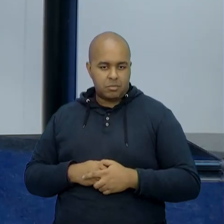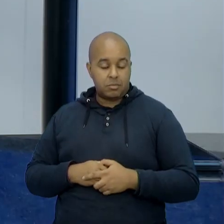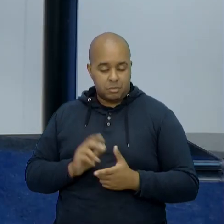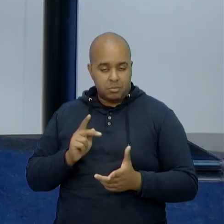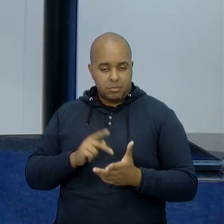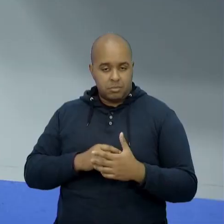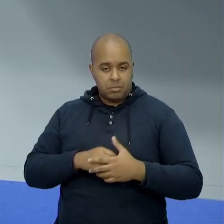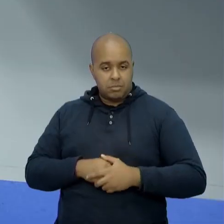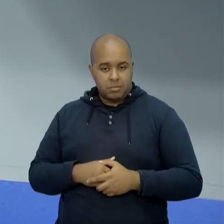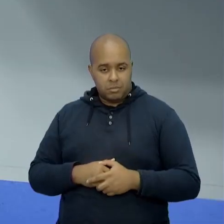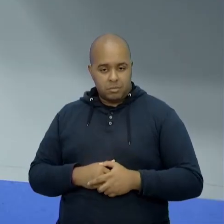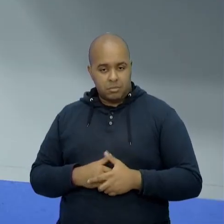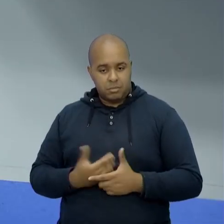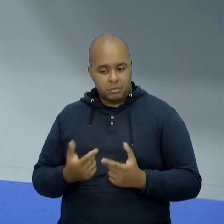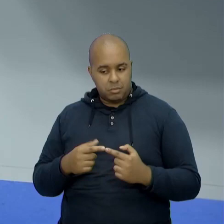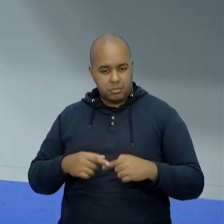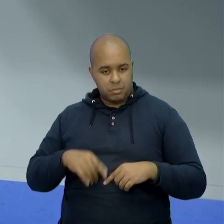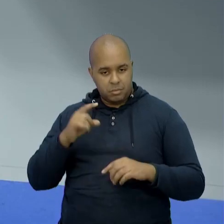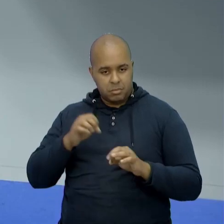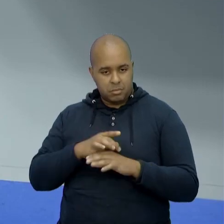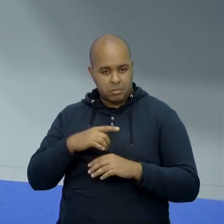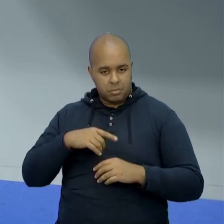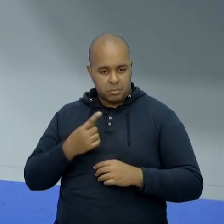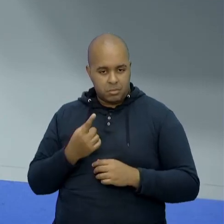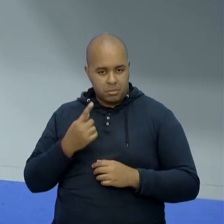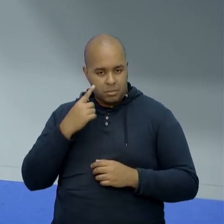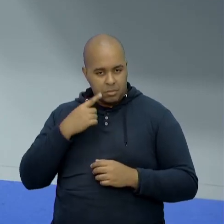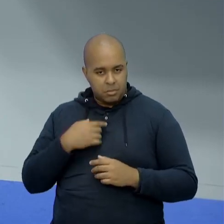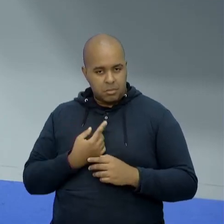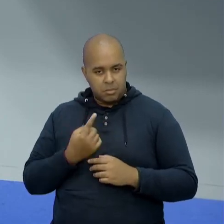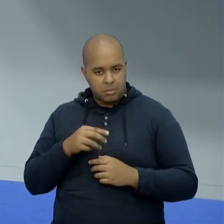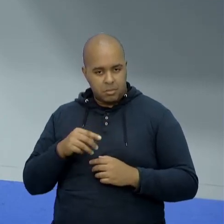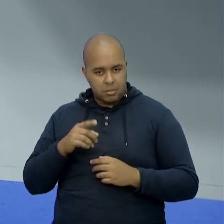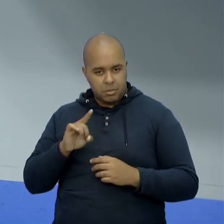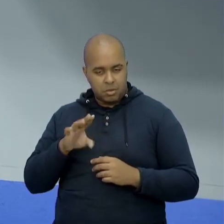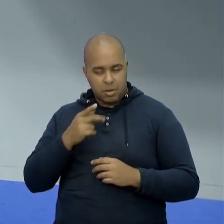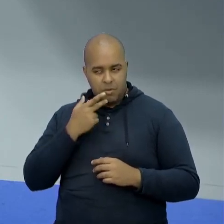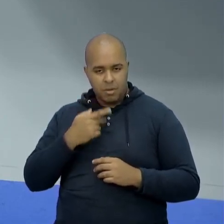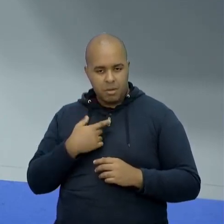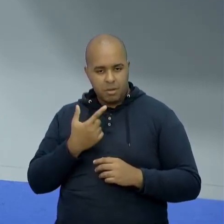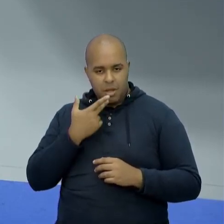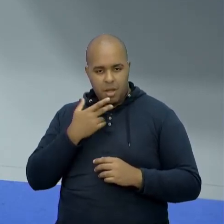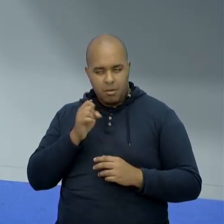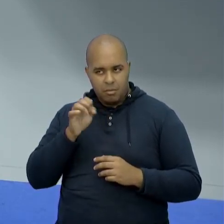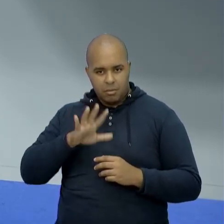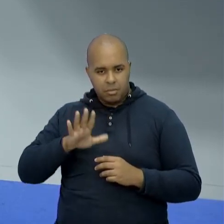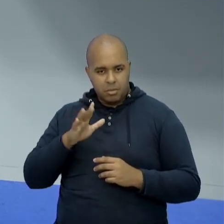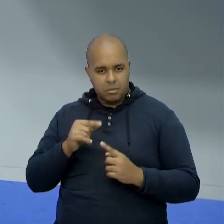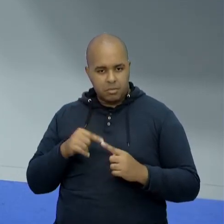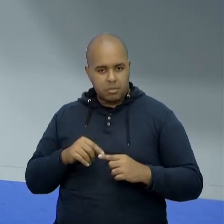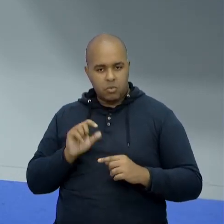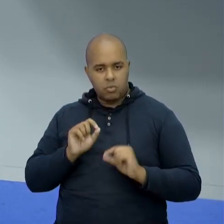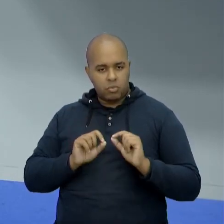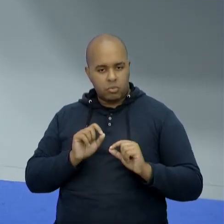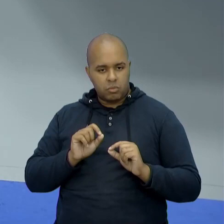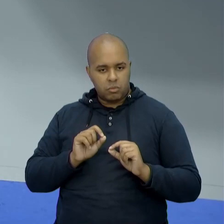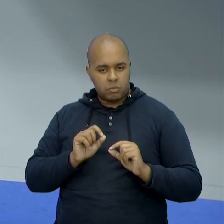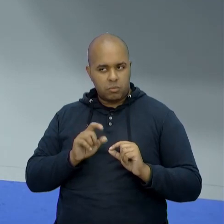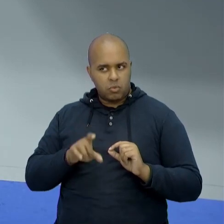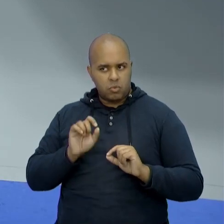Né? E aí, para finalizar, que a gente tem um minutinho, eu queria só que você desse um panorama geral de o